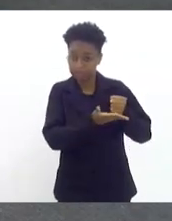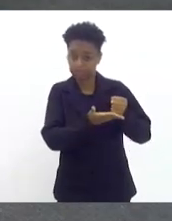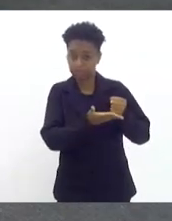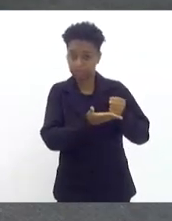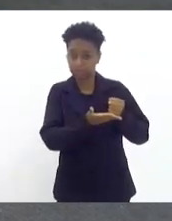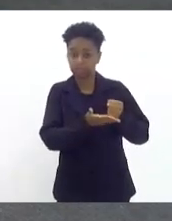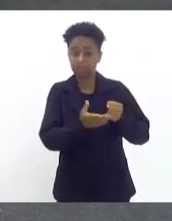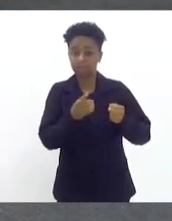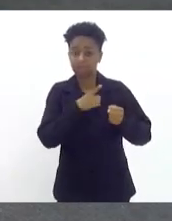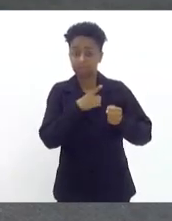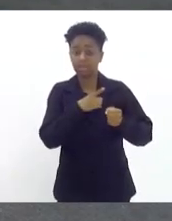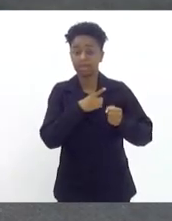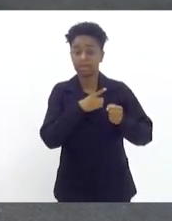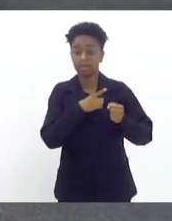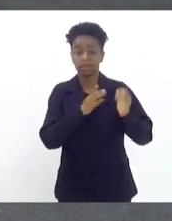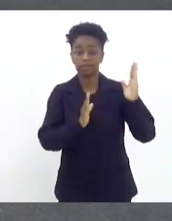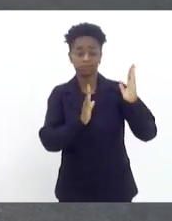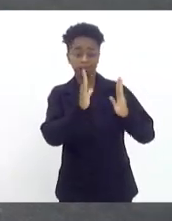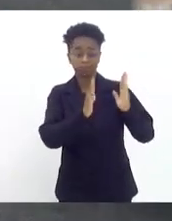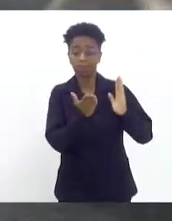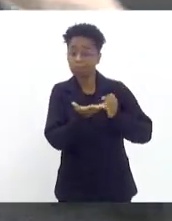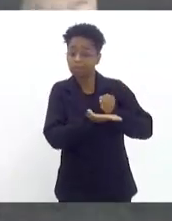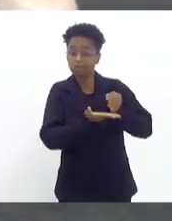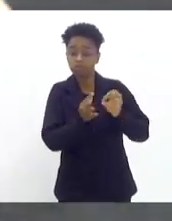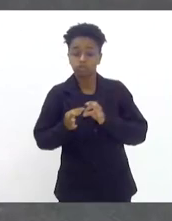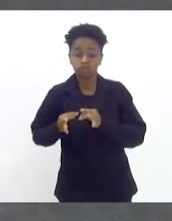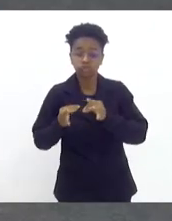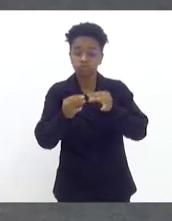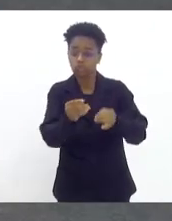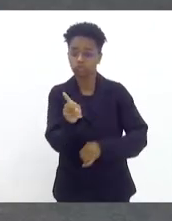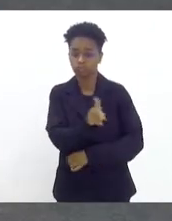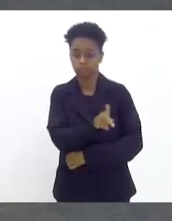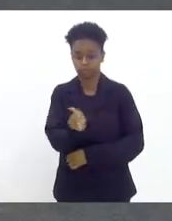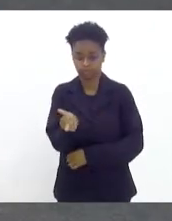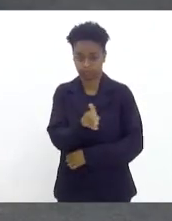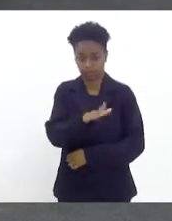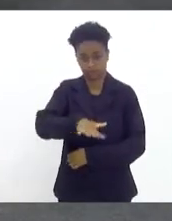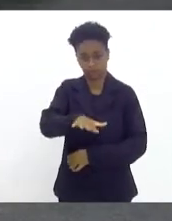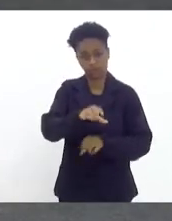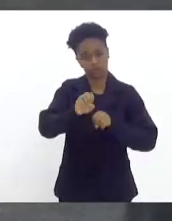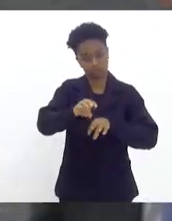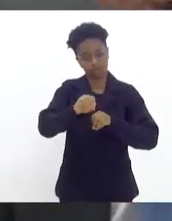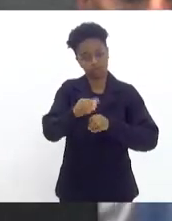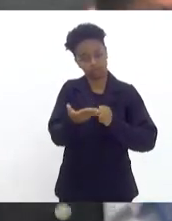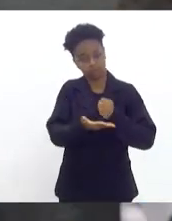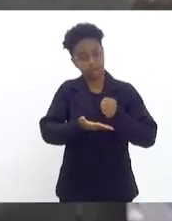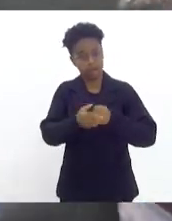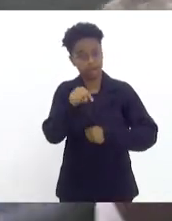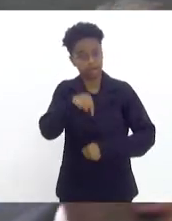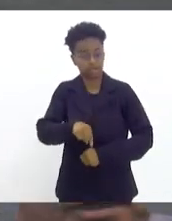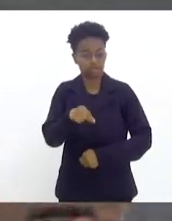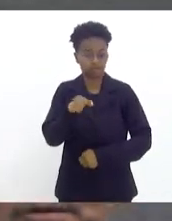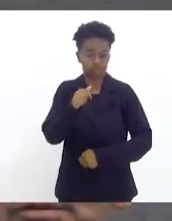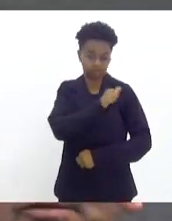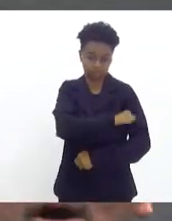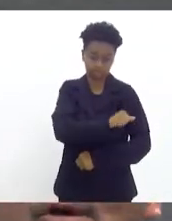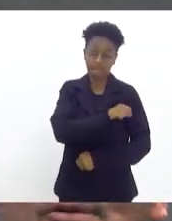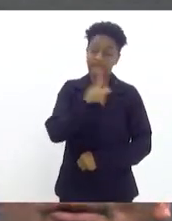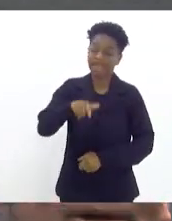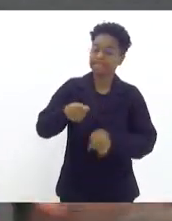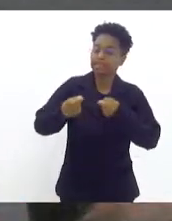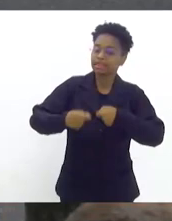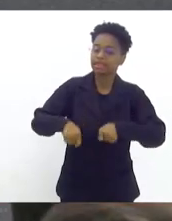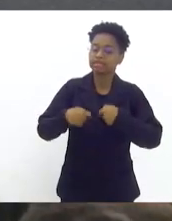vencimento básico para todos os professores da Educação Básica que do Estado do Rio de Janeiro é ser uma demanda